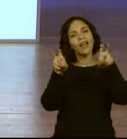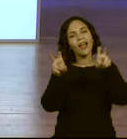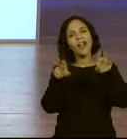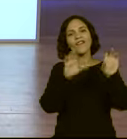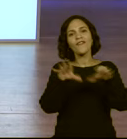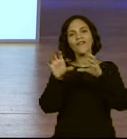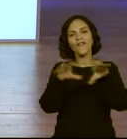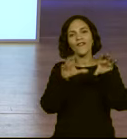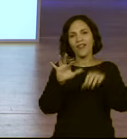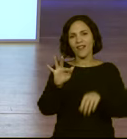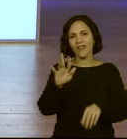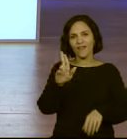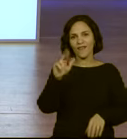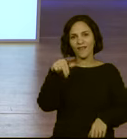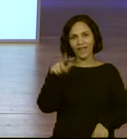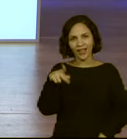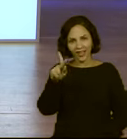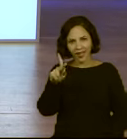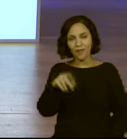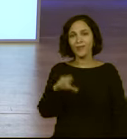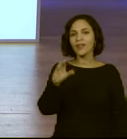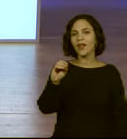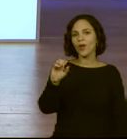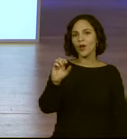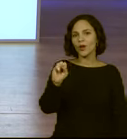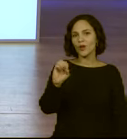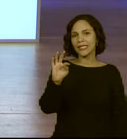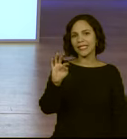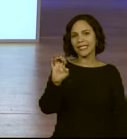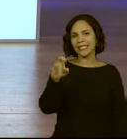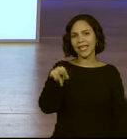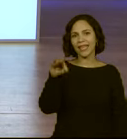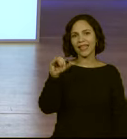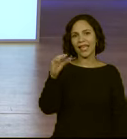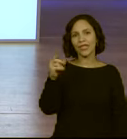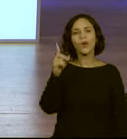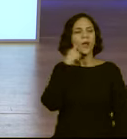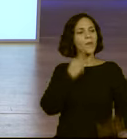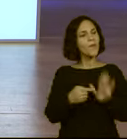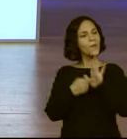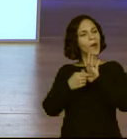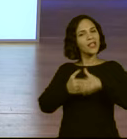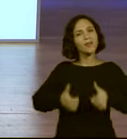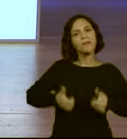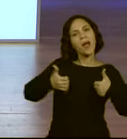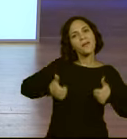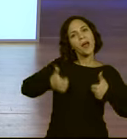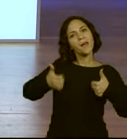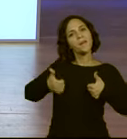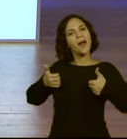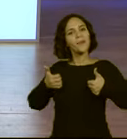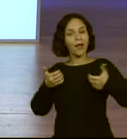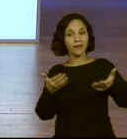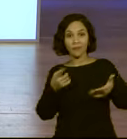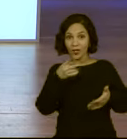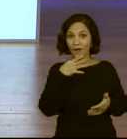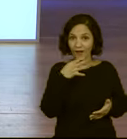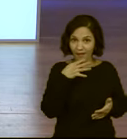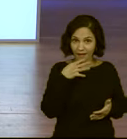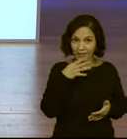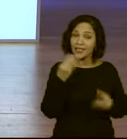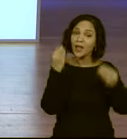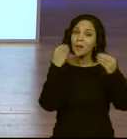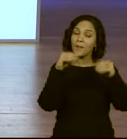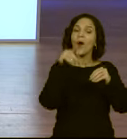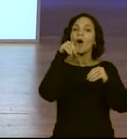tentação funk ostentação né Pois é então a ideia seguinte se você conhece alguma música coloca lá